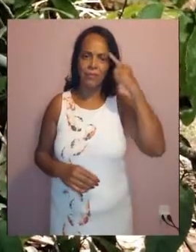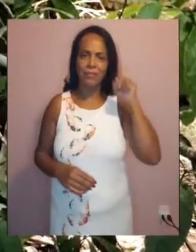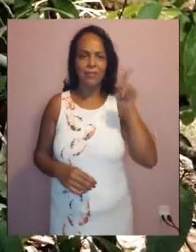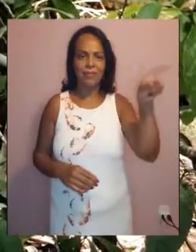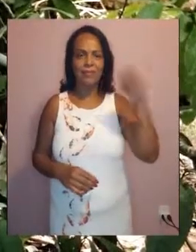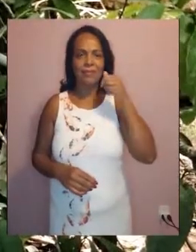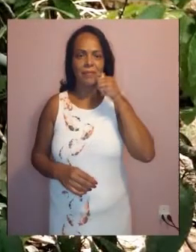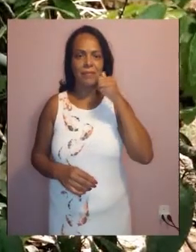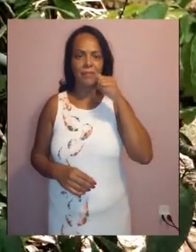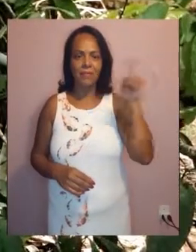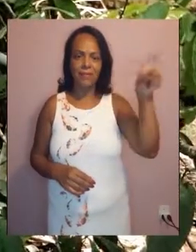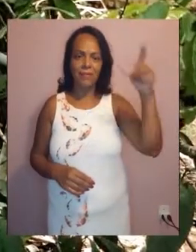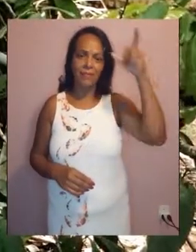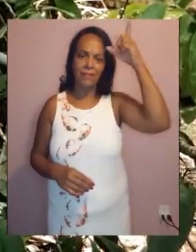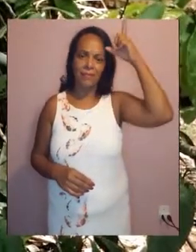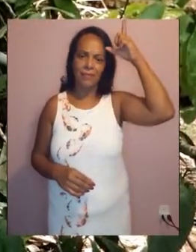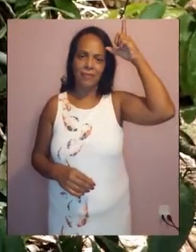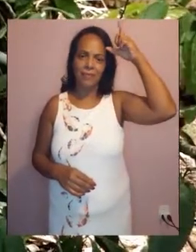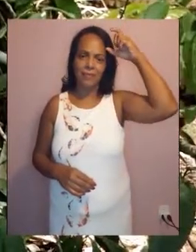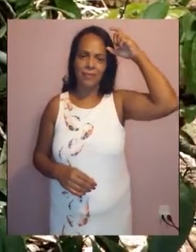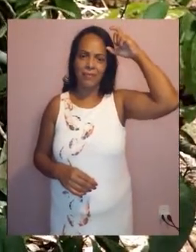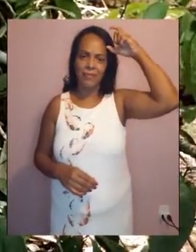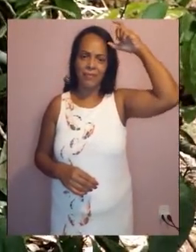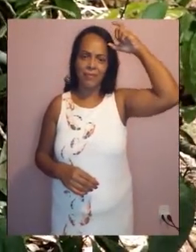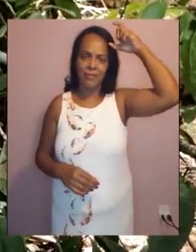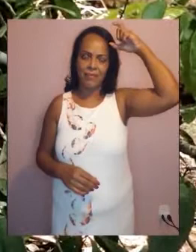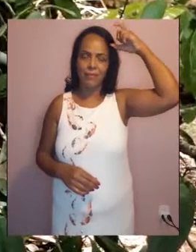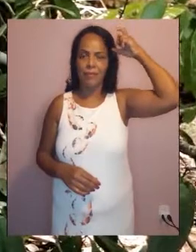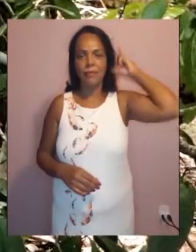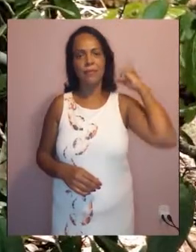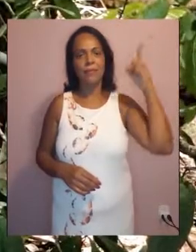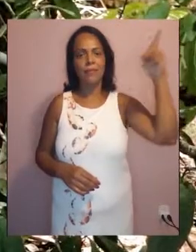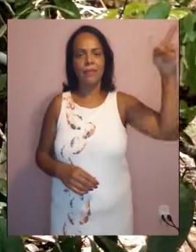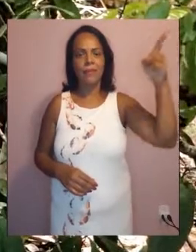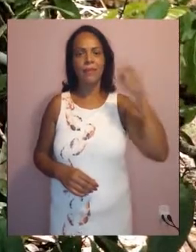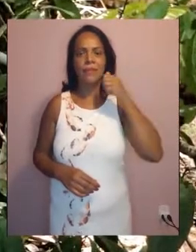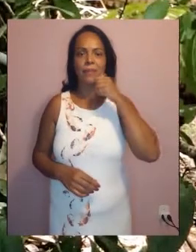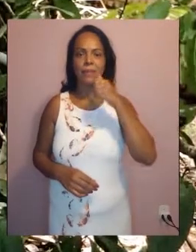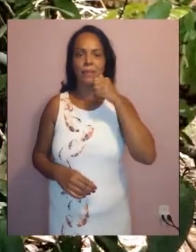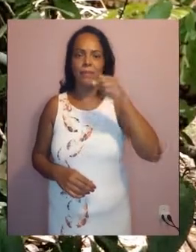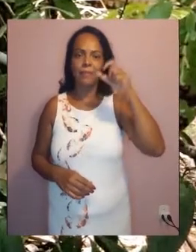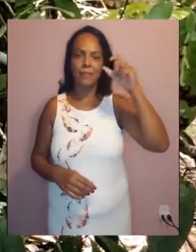da resposta, a firmeza ela sentia.